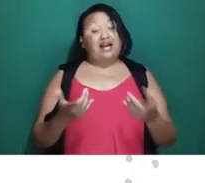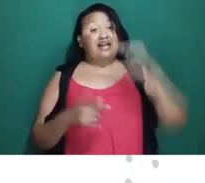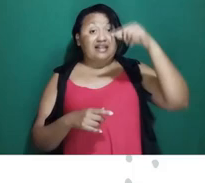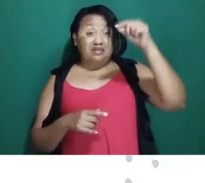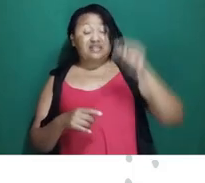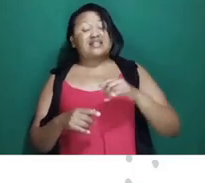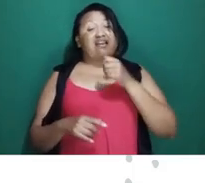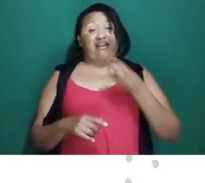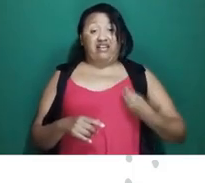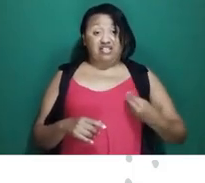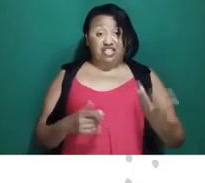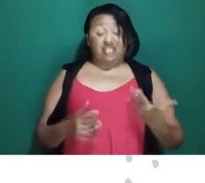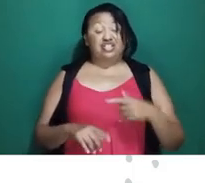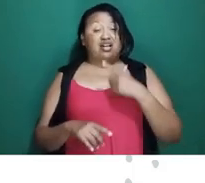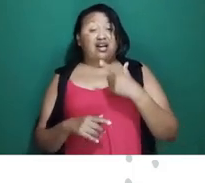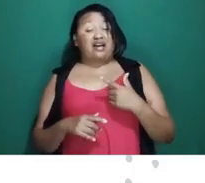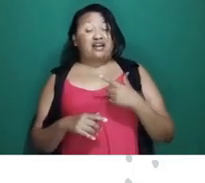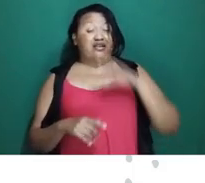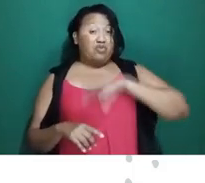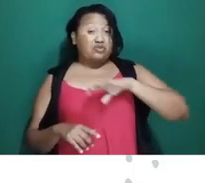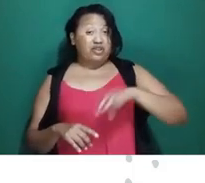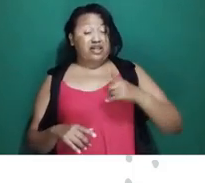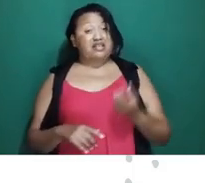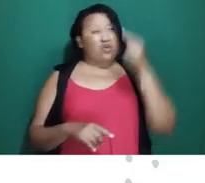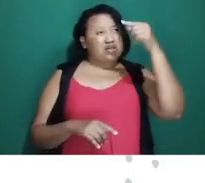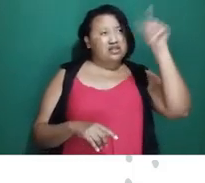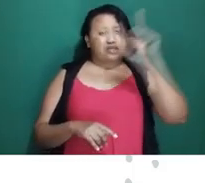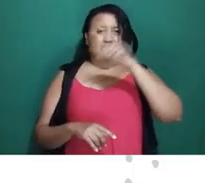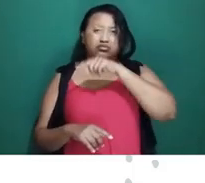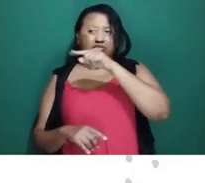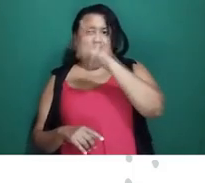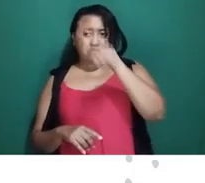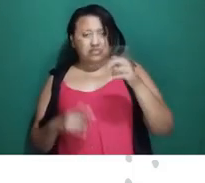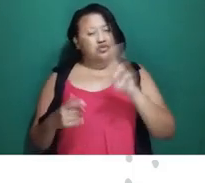com os acentos agudo e o acento circunflexo